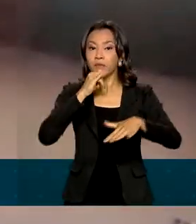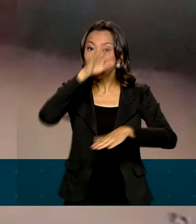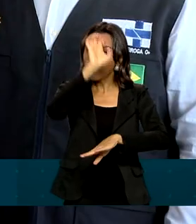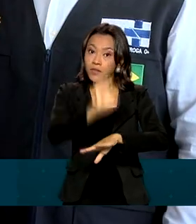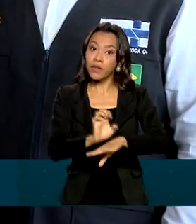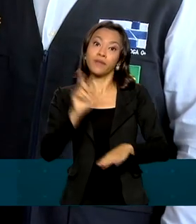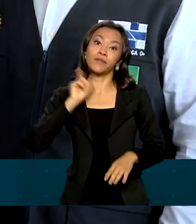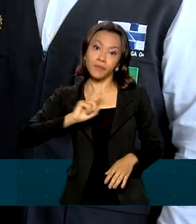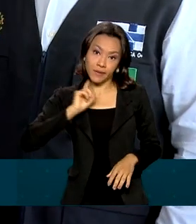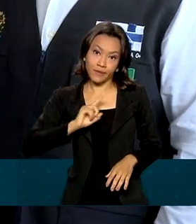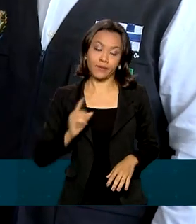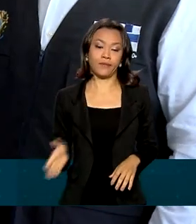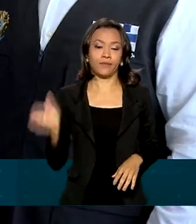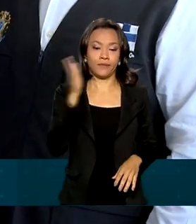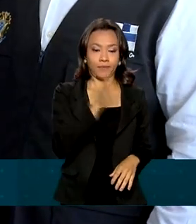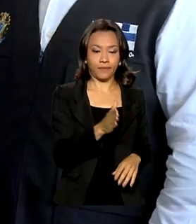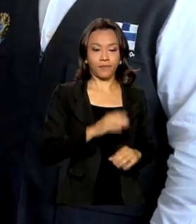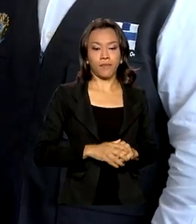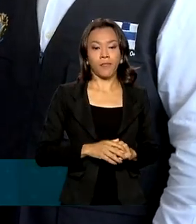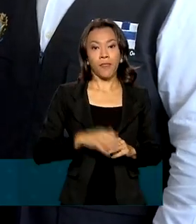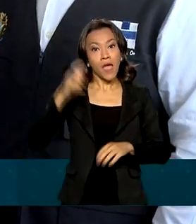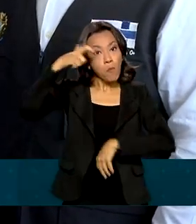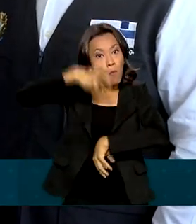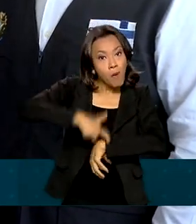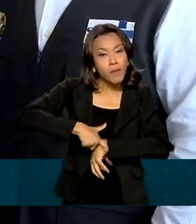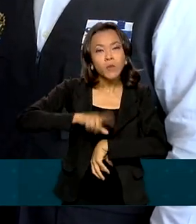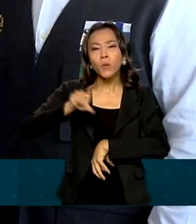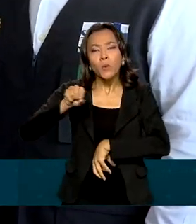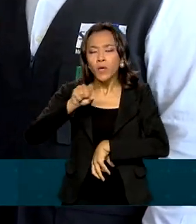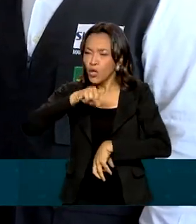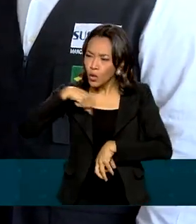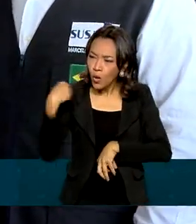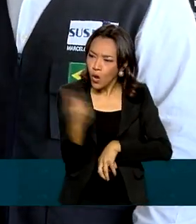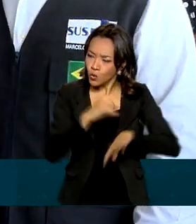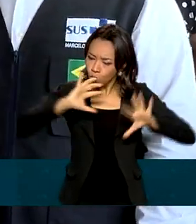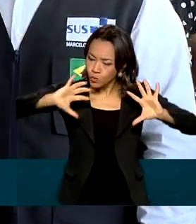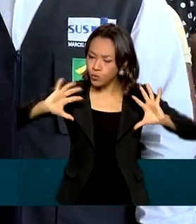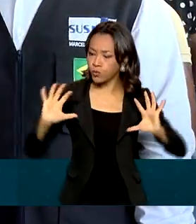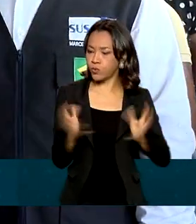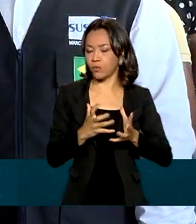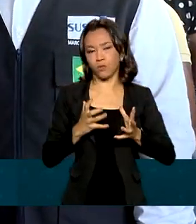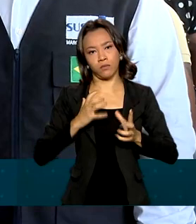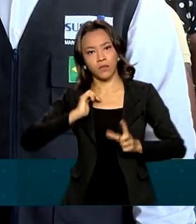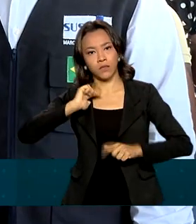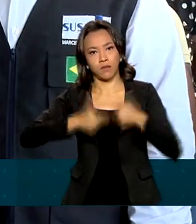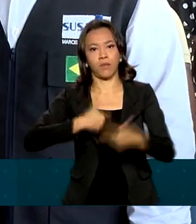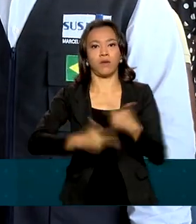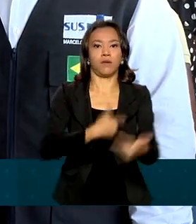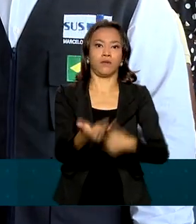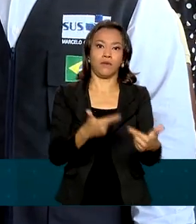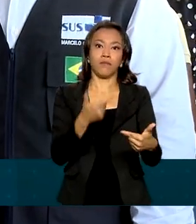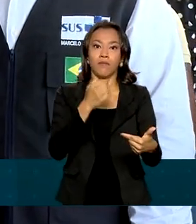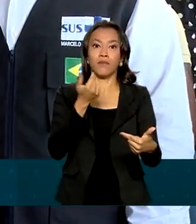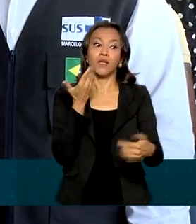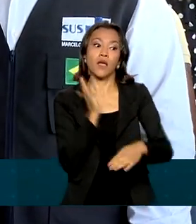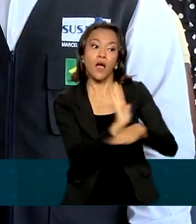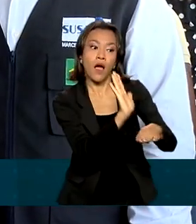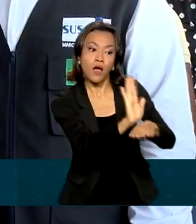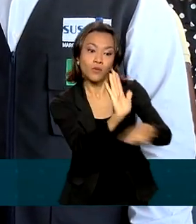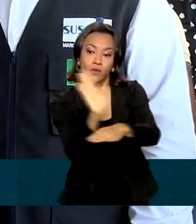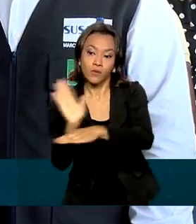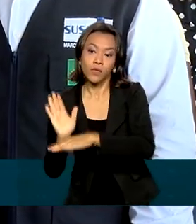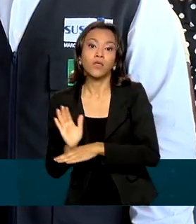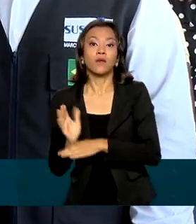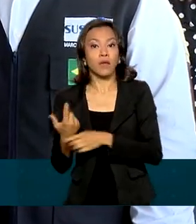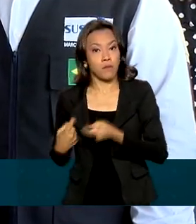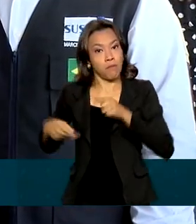Gerais. Esse é o momento de todos estarmos juntos, trabalhando por aqueles que mais precisam. É isso que nós estamos fazendo, em parceria com o